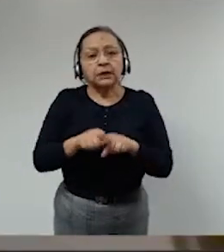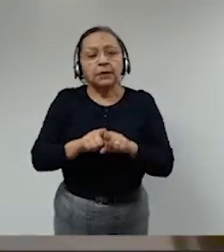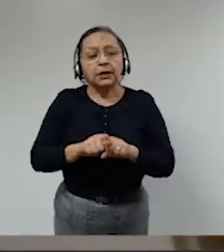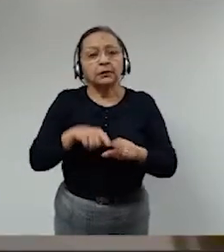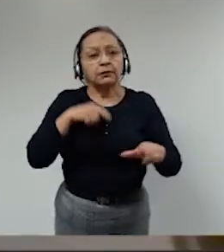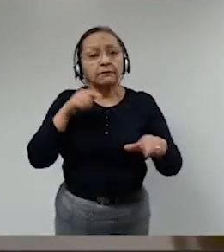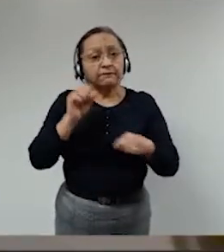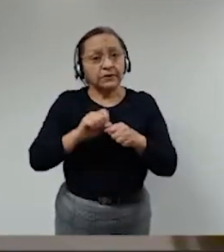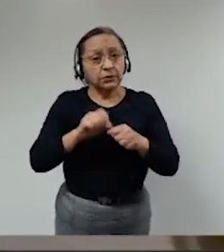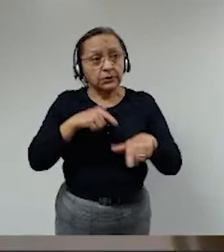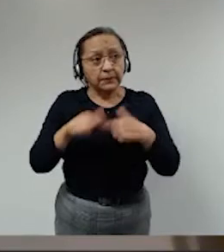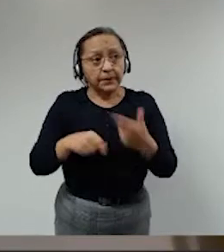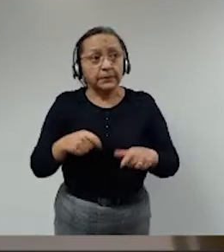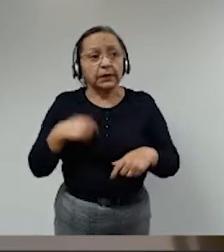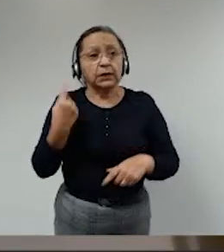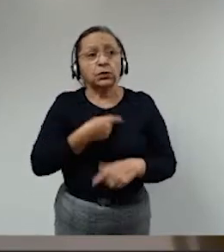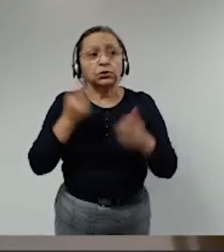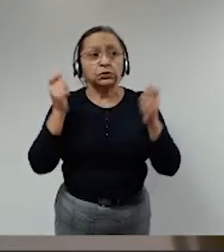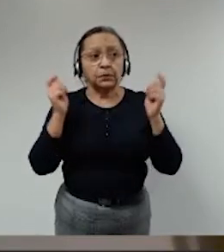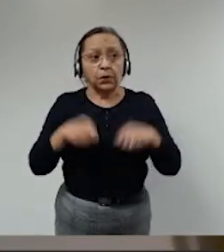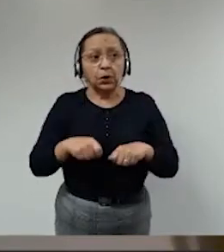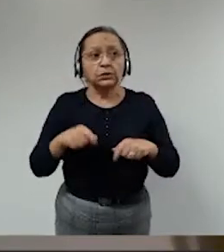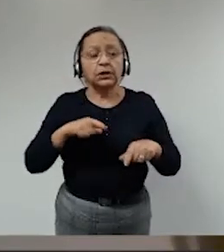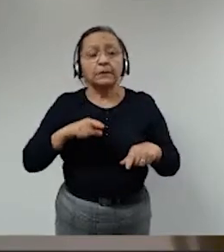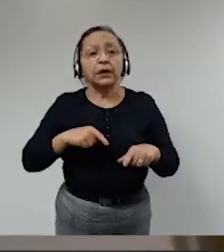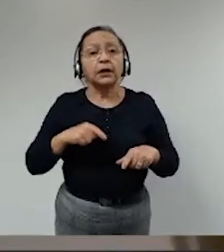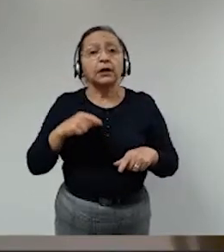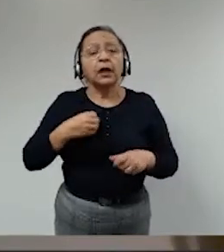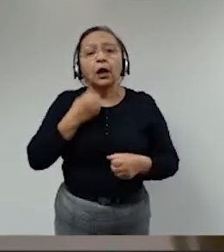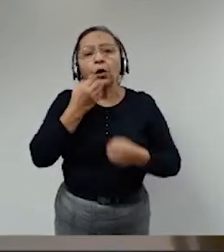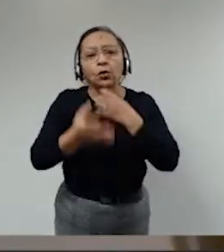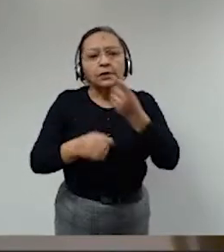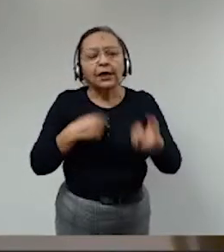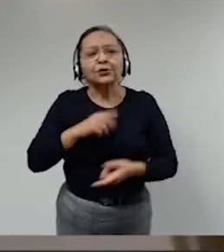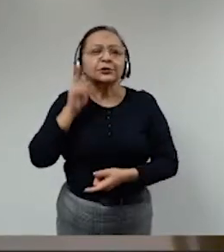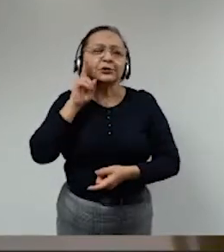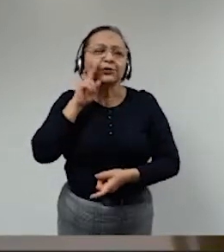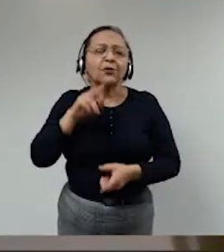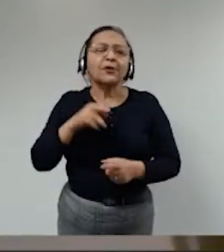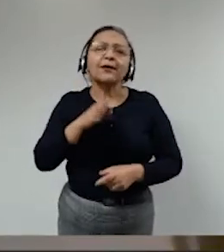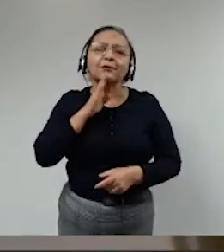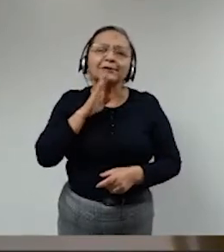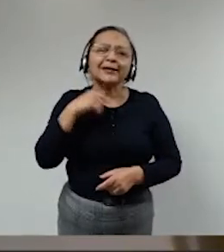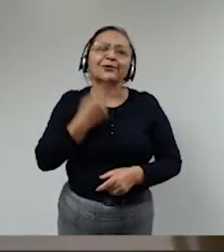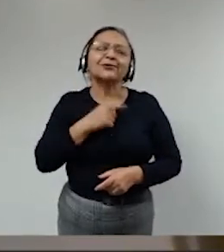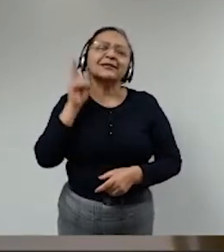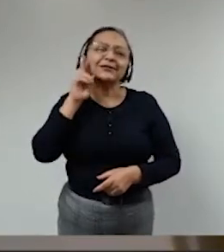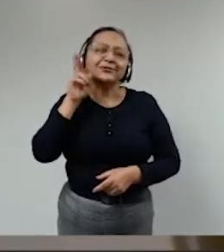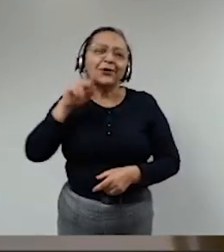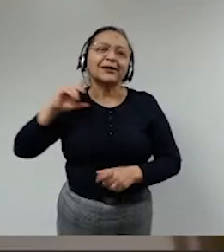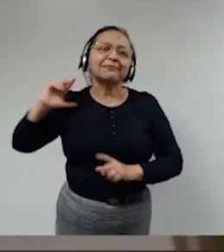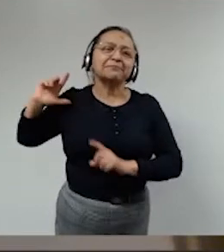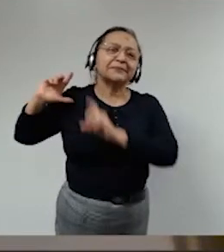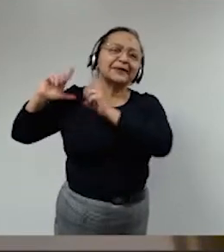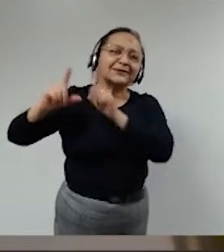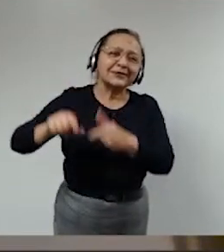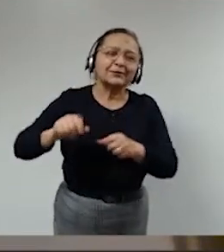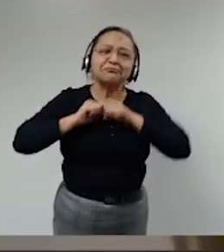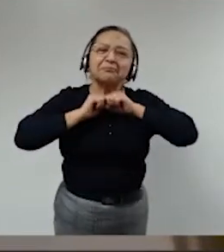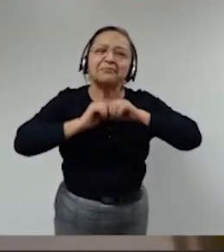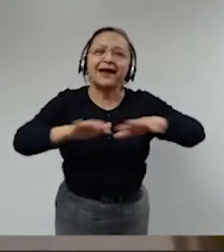né? Para que a gente possa contar as nossas histórias, conhecer as nossas histórias, né? E difundir as nossas